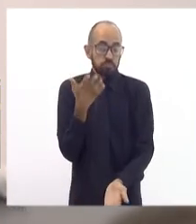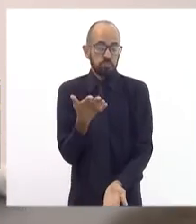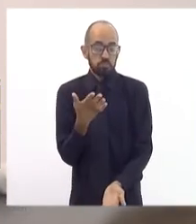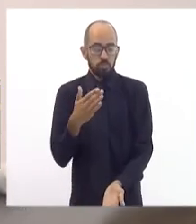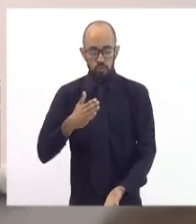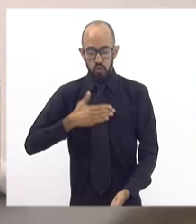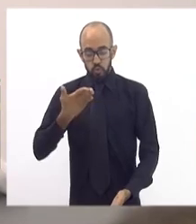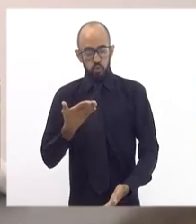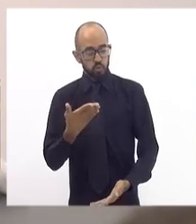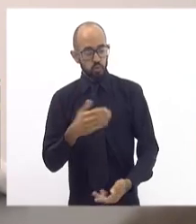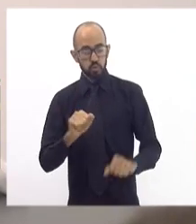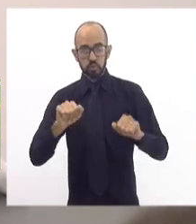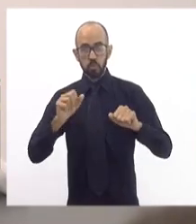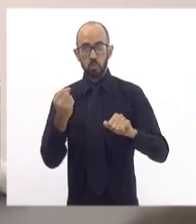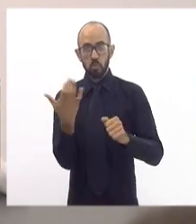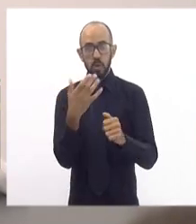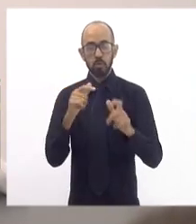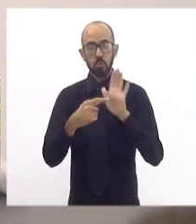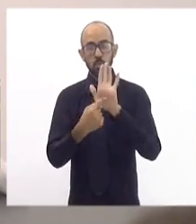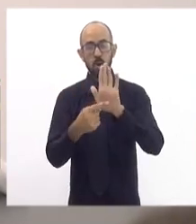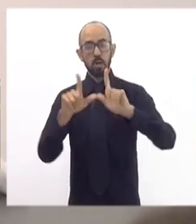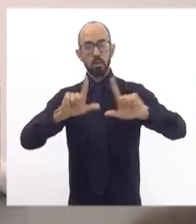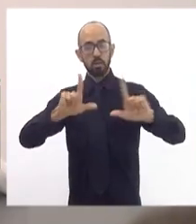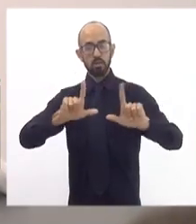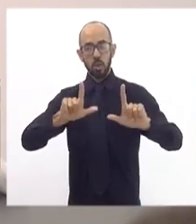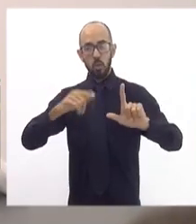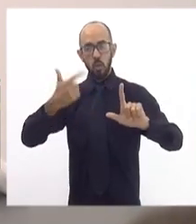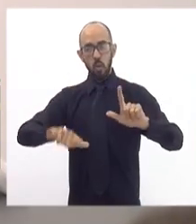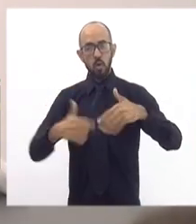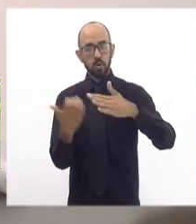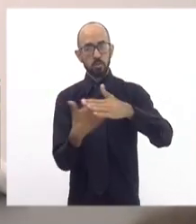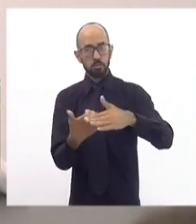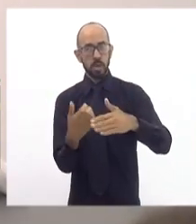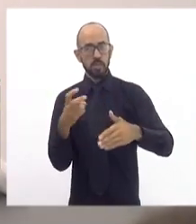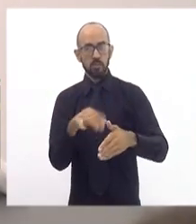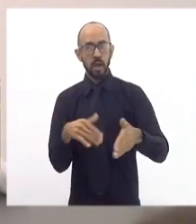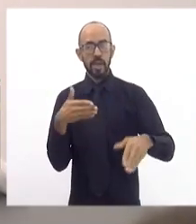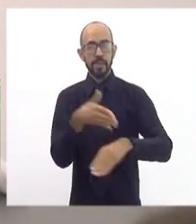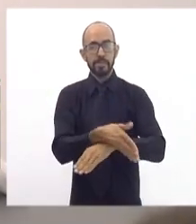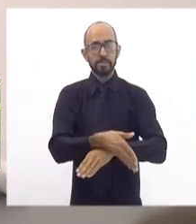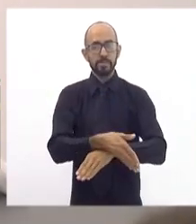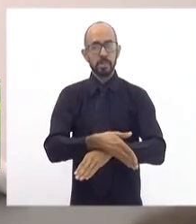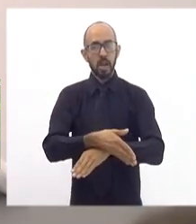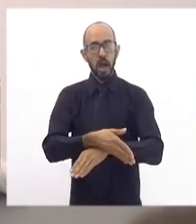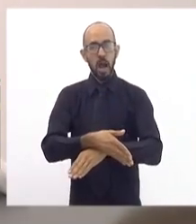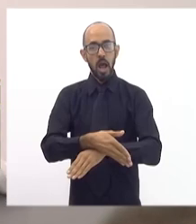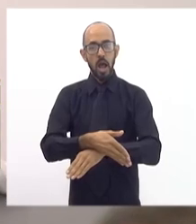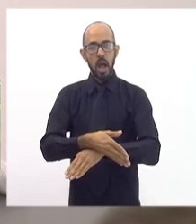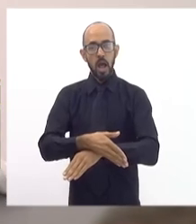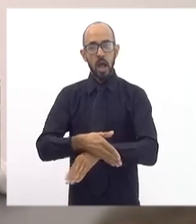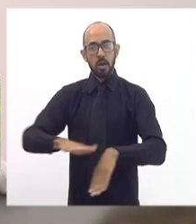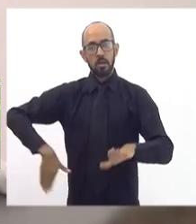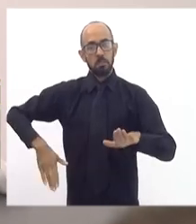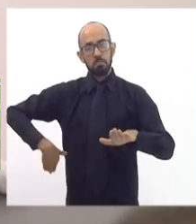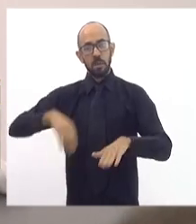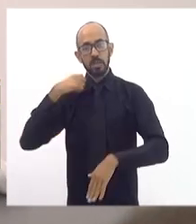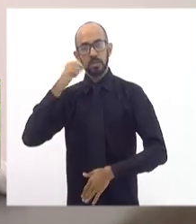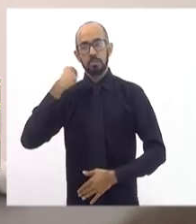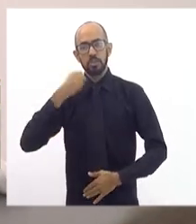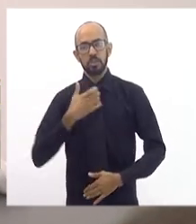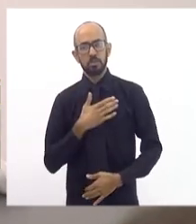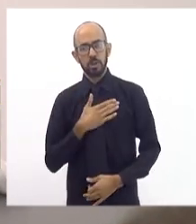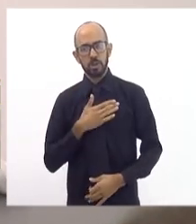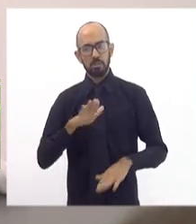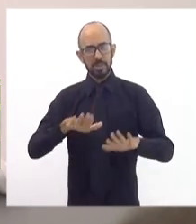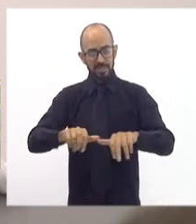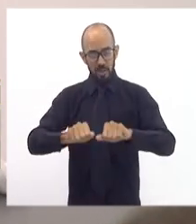a gente é surpreendido pelos veículos de comunicação ó mais uma pena está lá dentro da Bahia porque eu acho que essa audiência pública acontecendo hoje eu